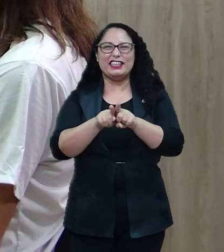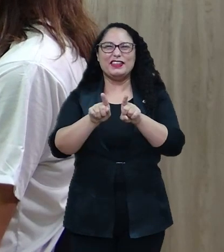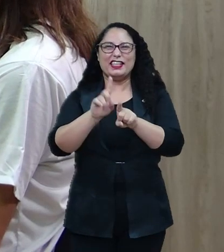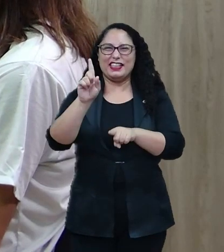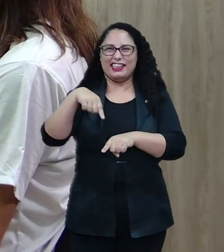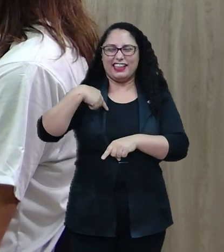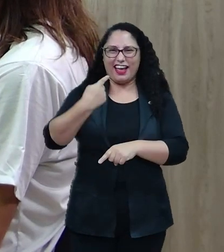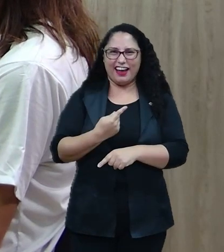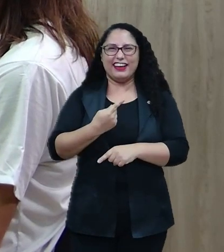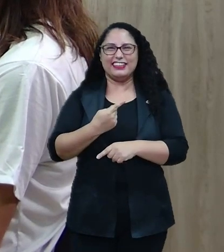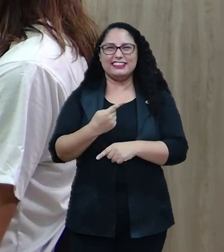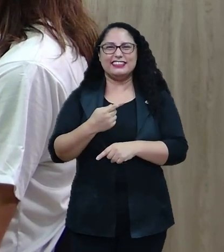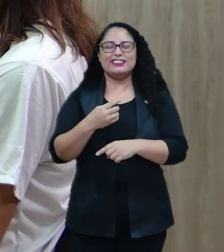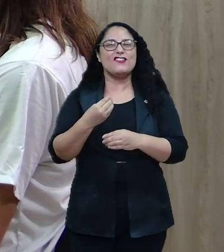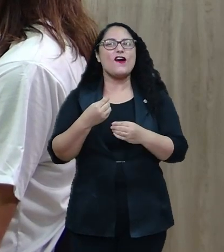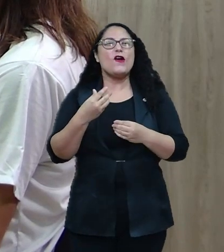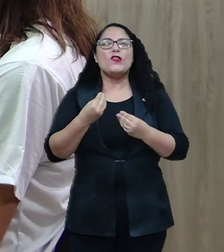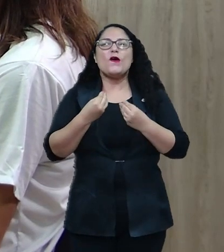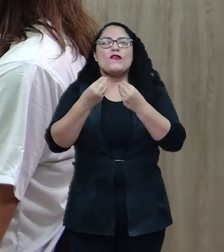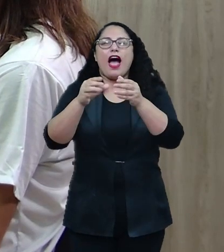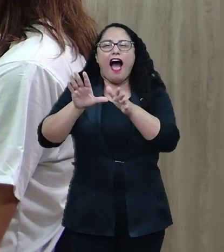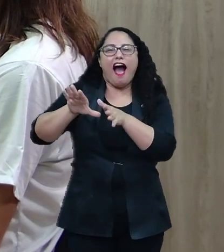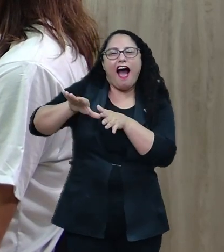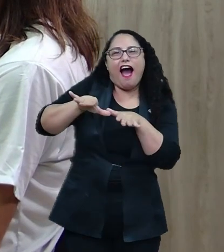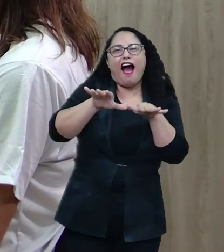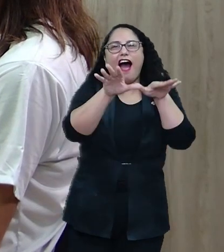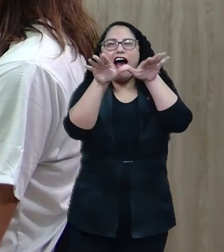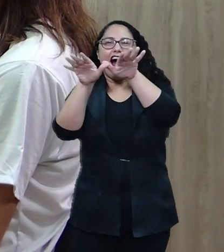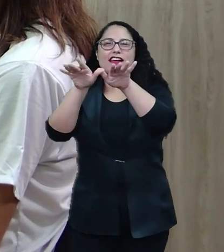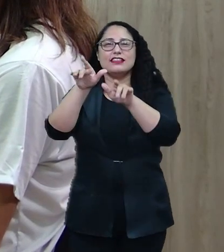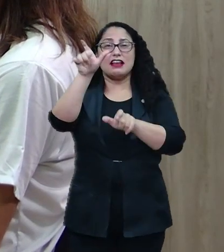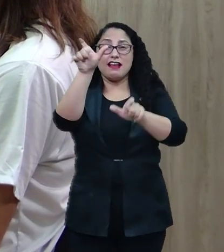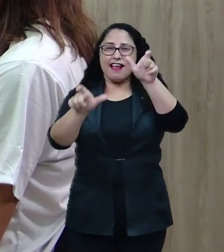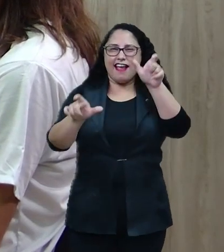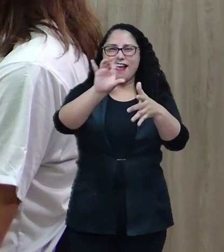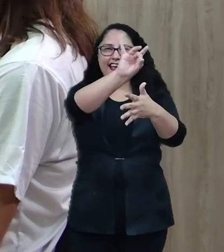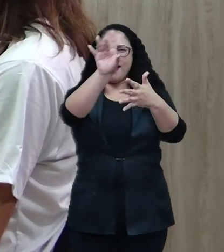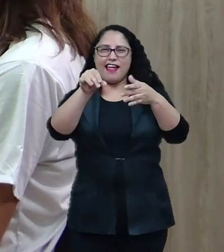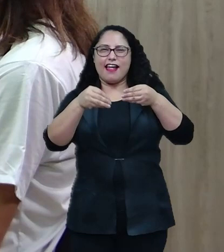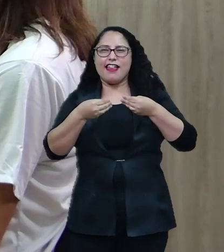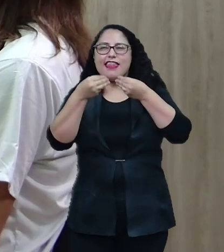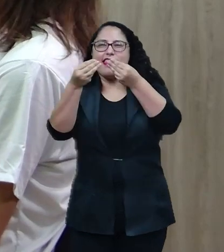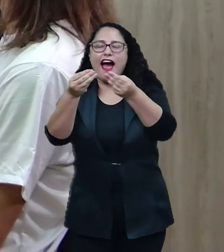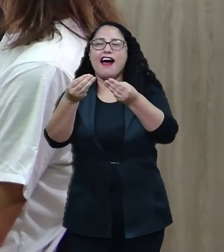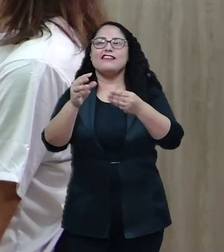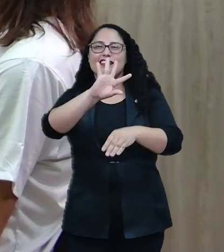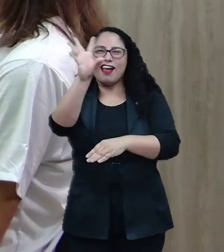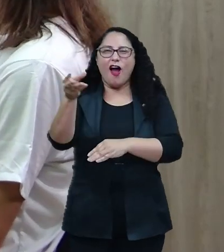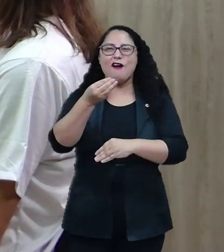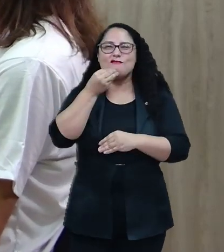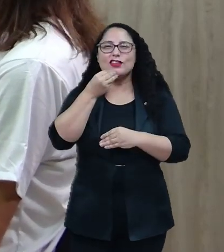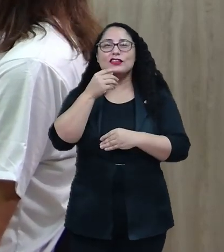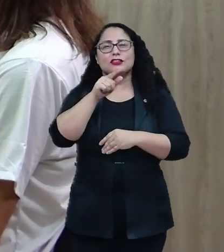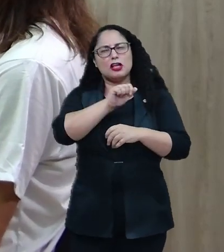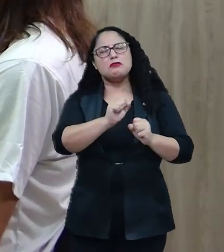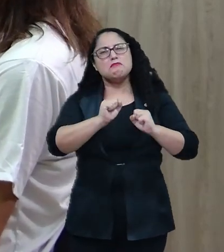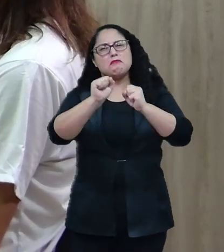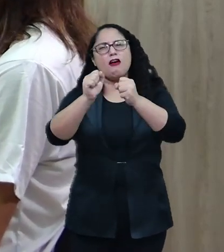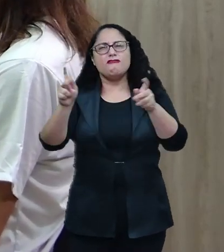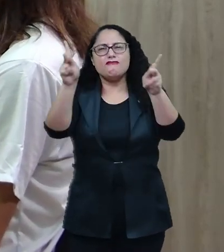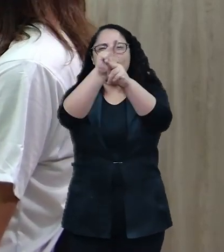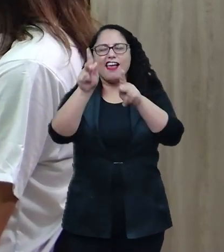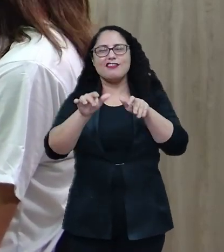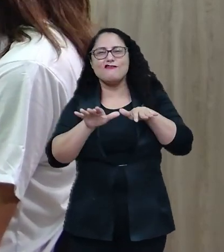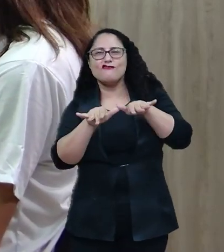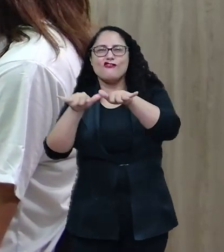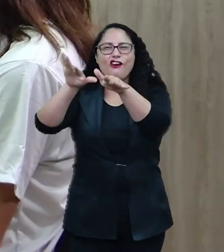a gente não dá asas. Cada um já tem as suas asas, que a gente dá é vento. Sim. Né, para que vocês possam voar. E